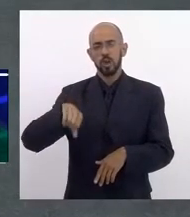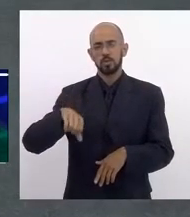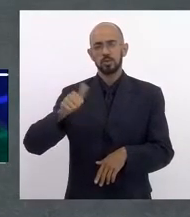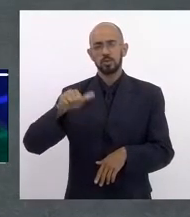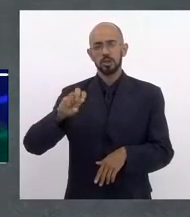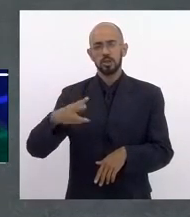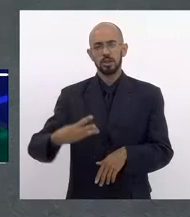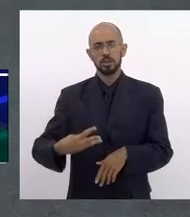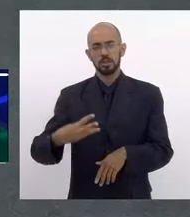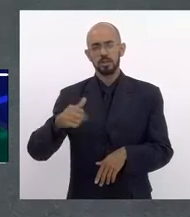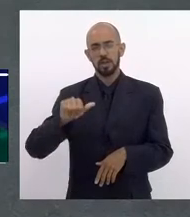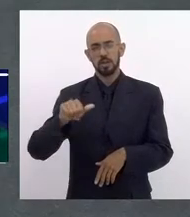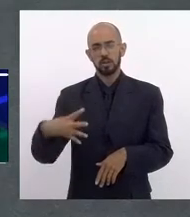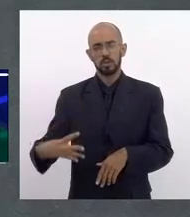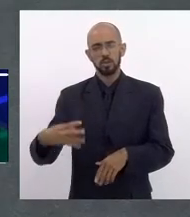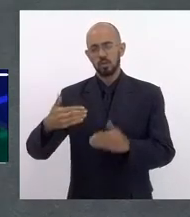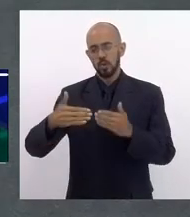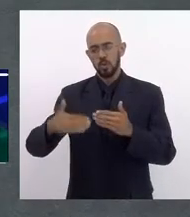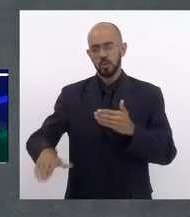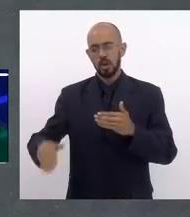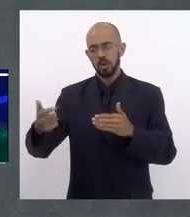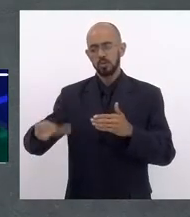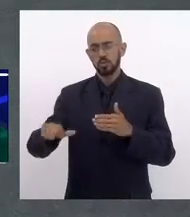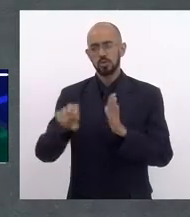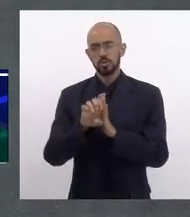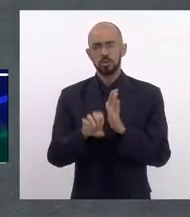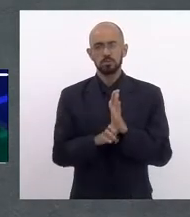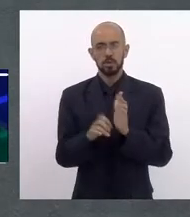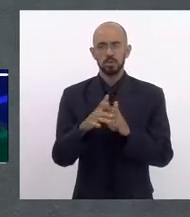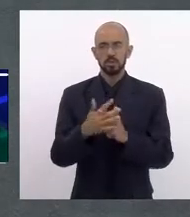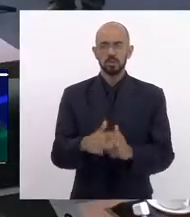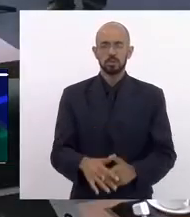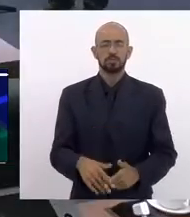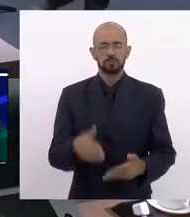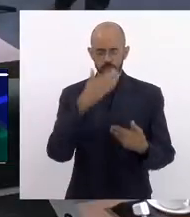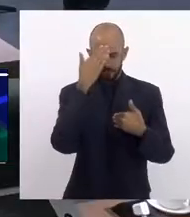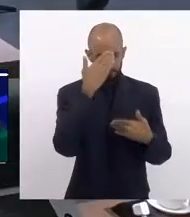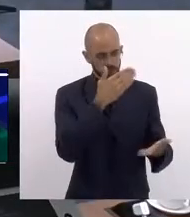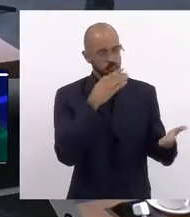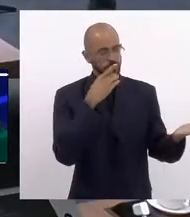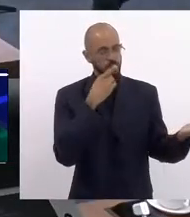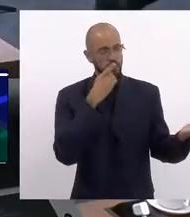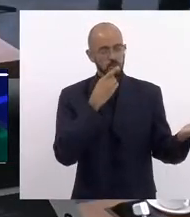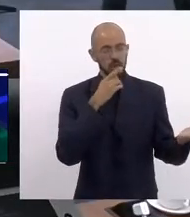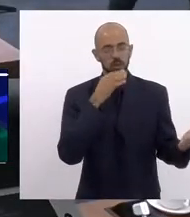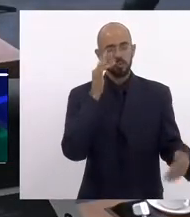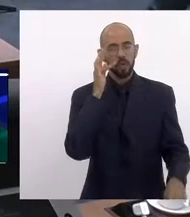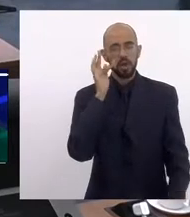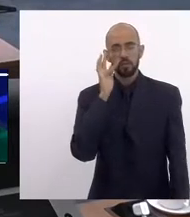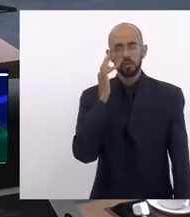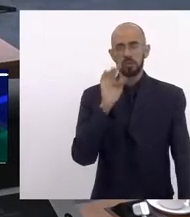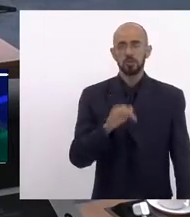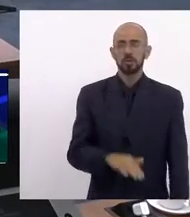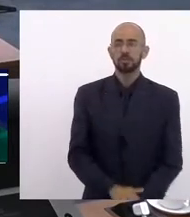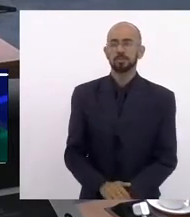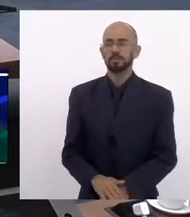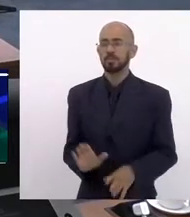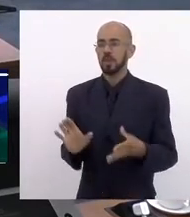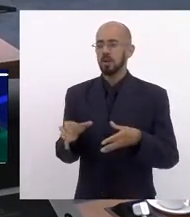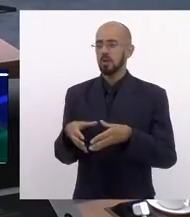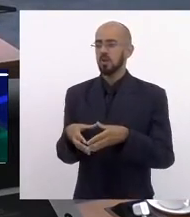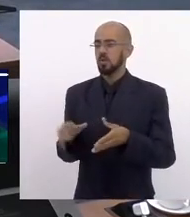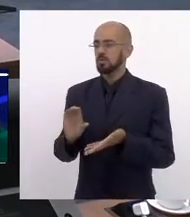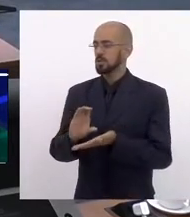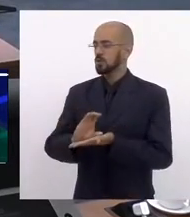14, e contrário às demais emendas. Obrigada, deputado. Pela Comissão de Orçamentos,